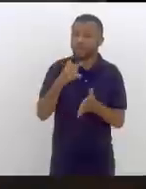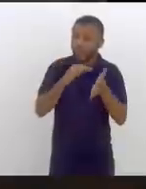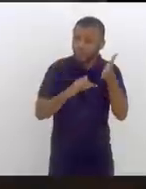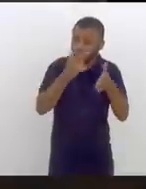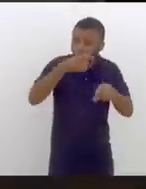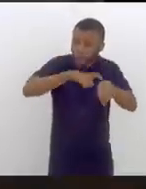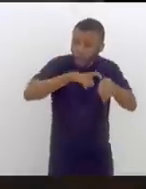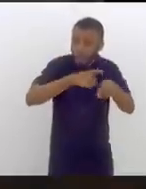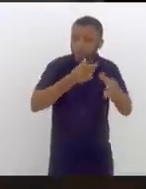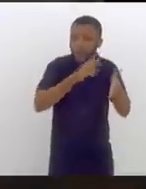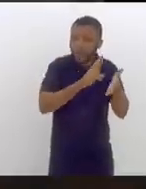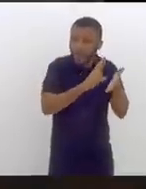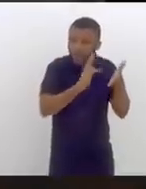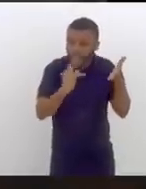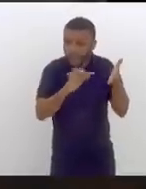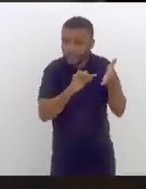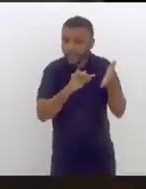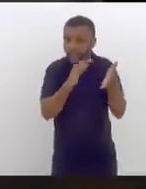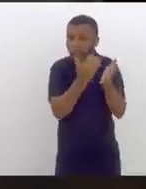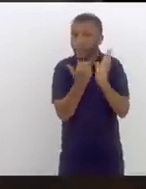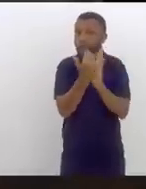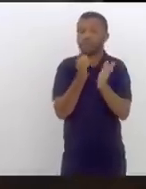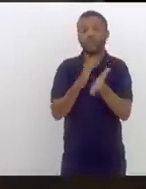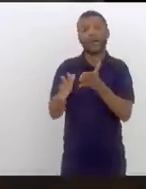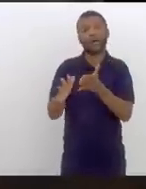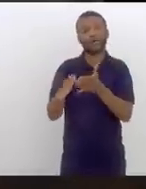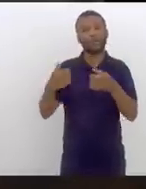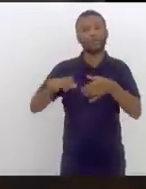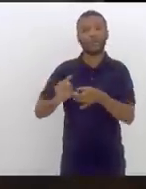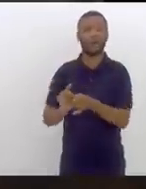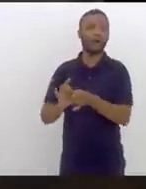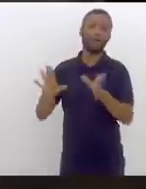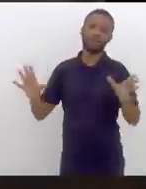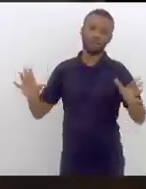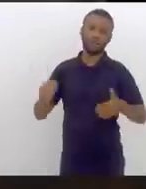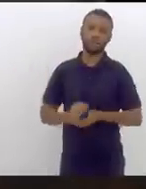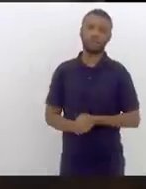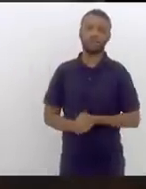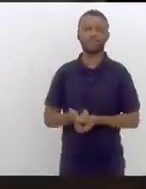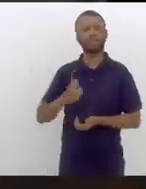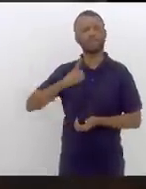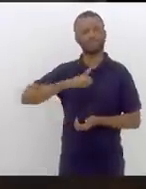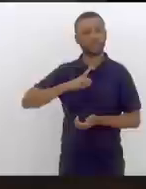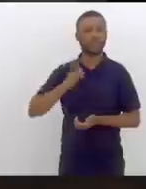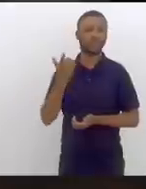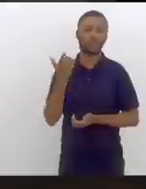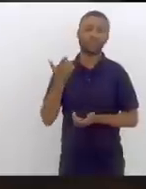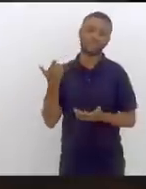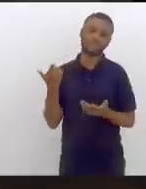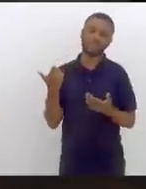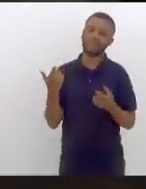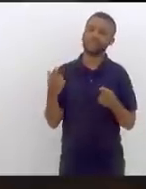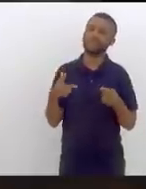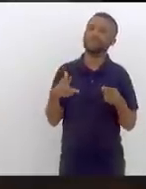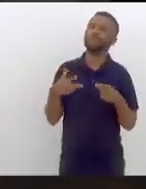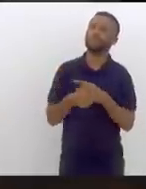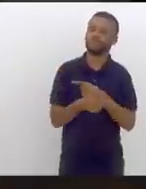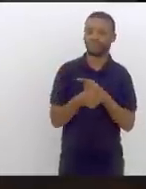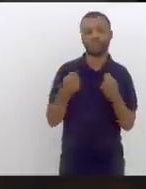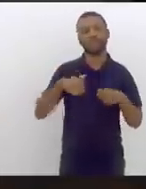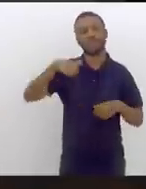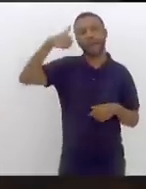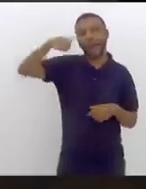aumento de gastos tem que ser autorizado Então existe esse esse empecilho tem que ser tem que ser